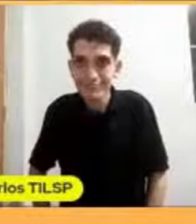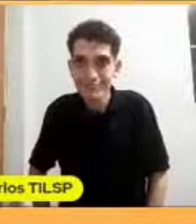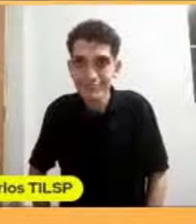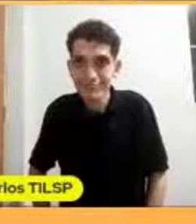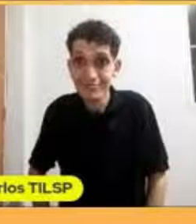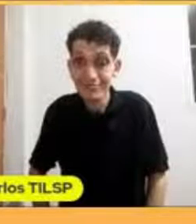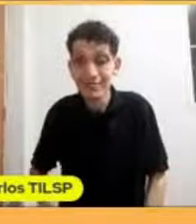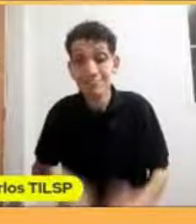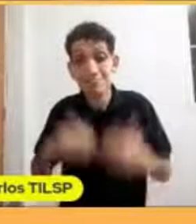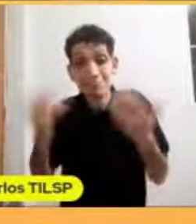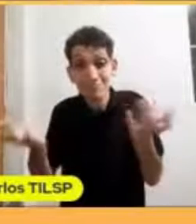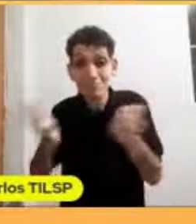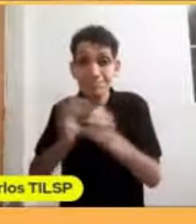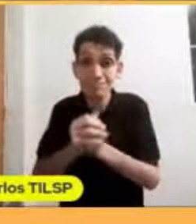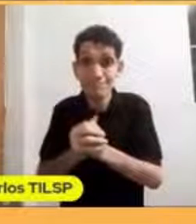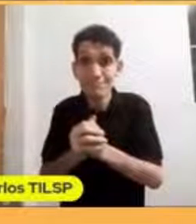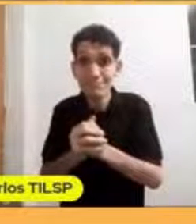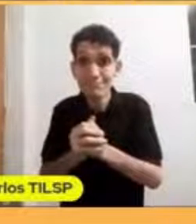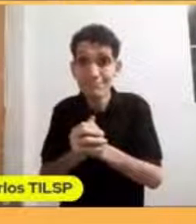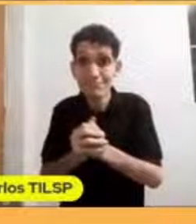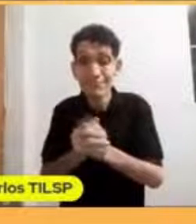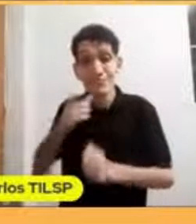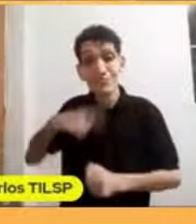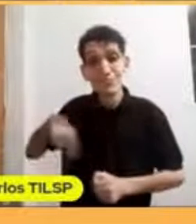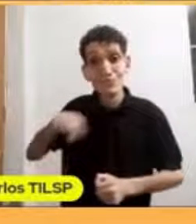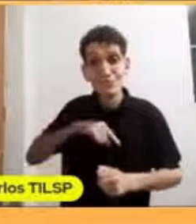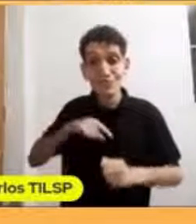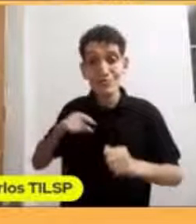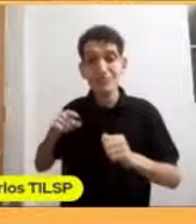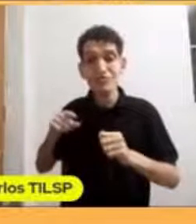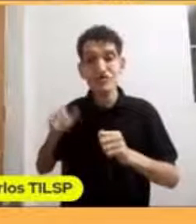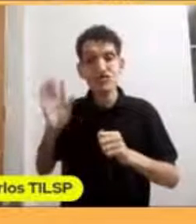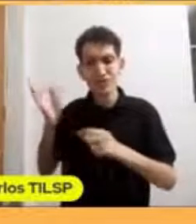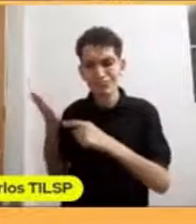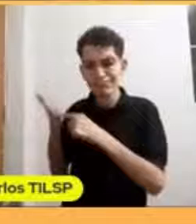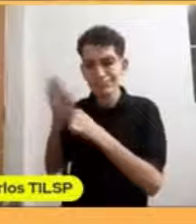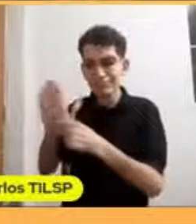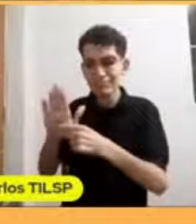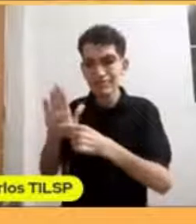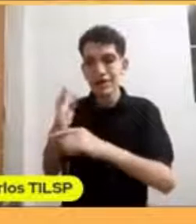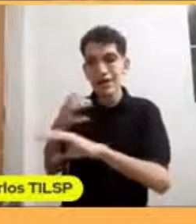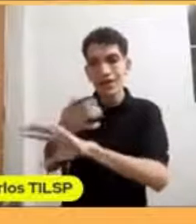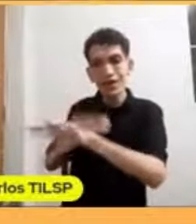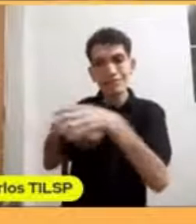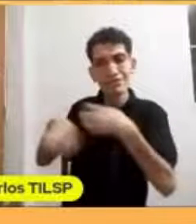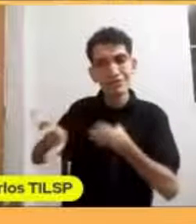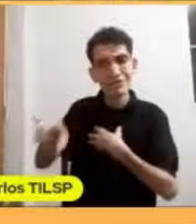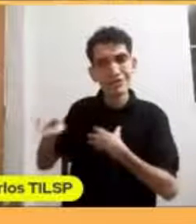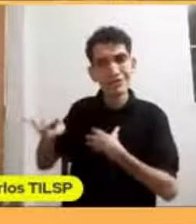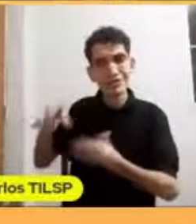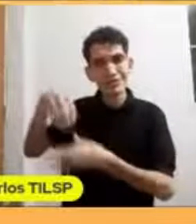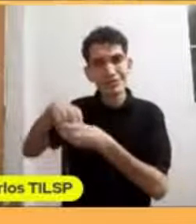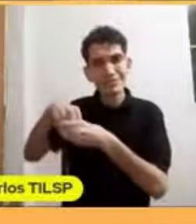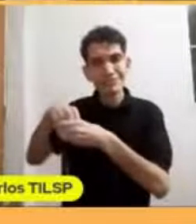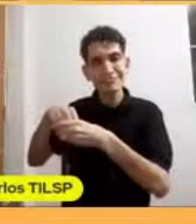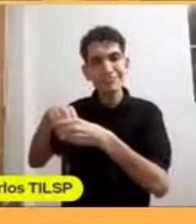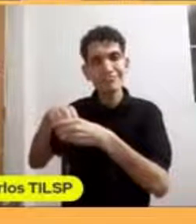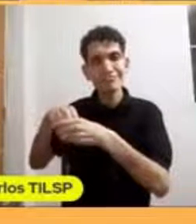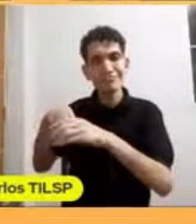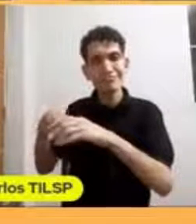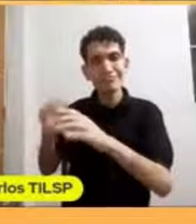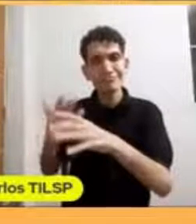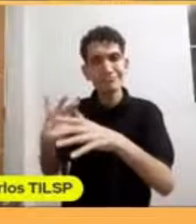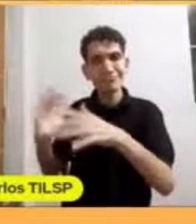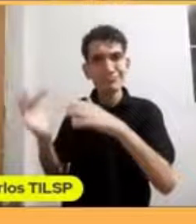Bom, quando a gente fala dessa questão da empatia, né, por que eu coloquei essa questão empatia e eu